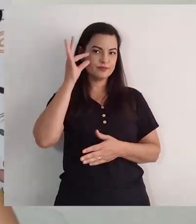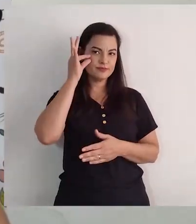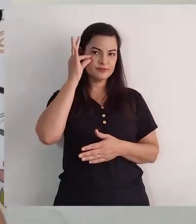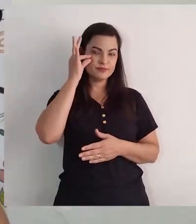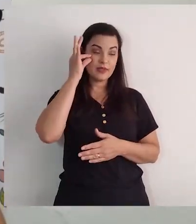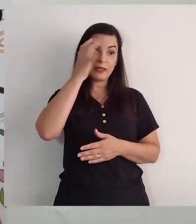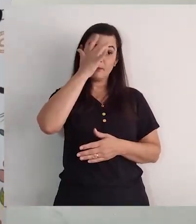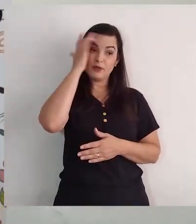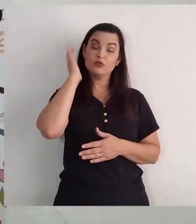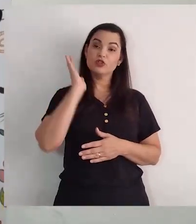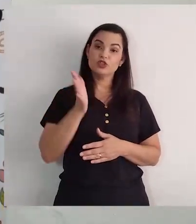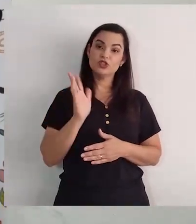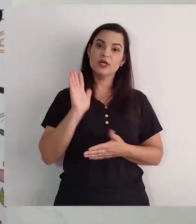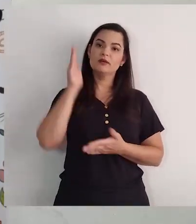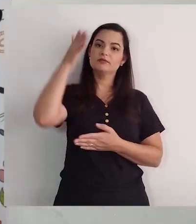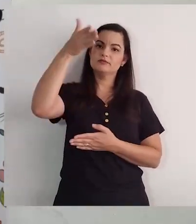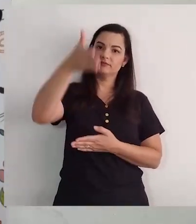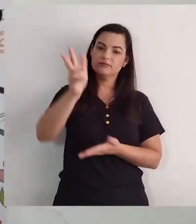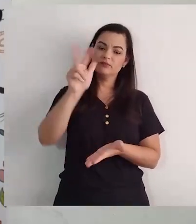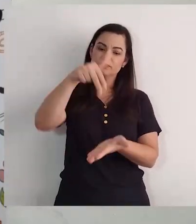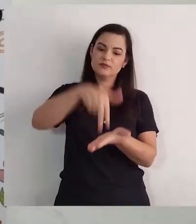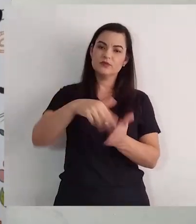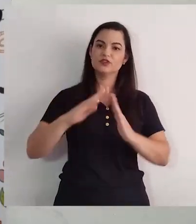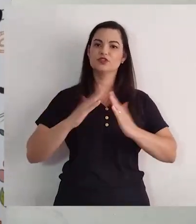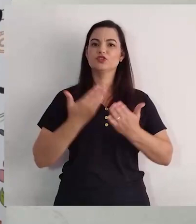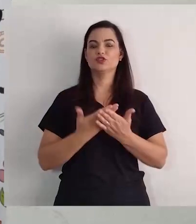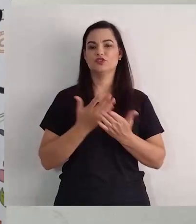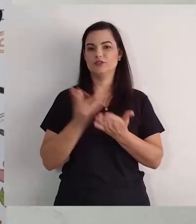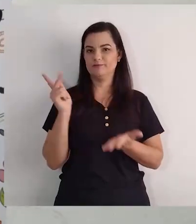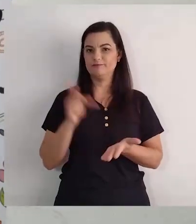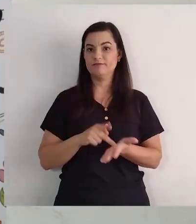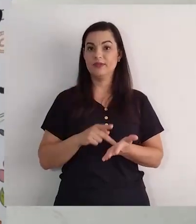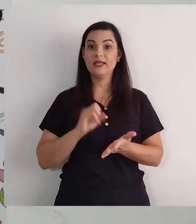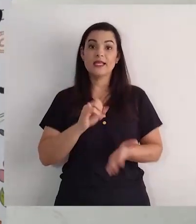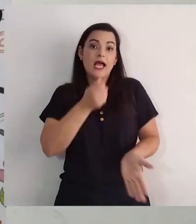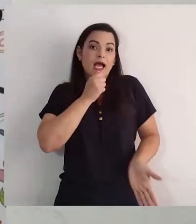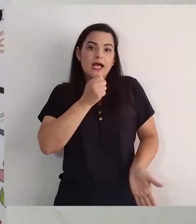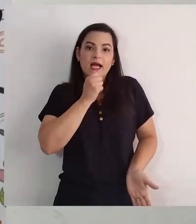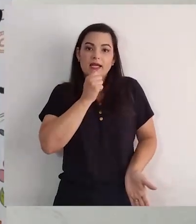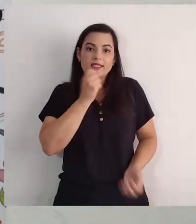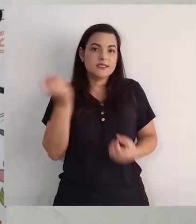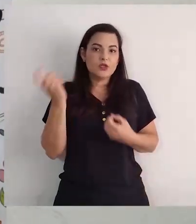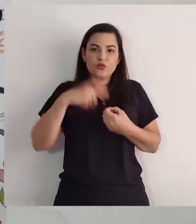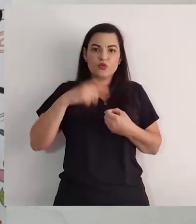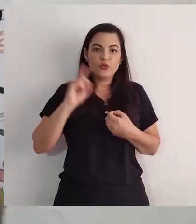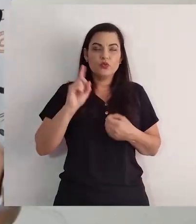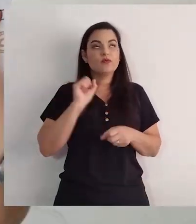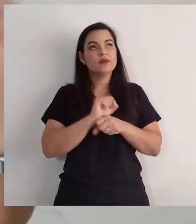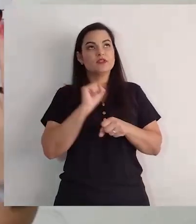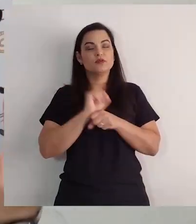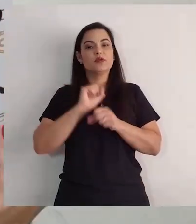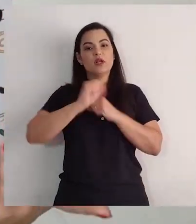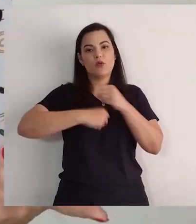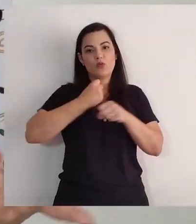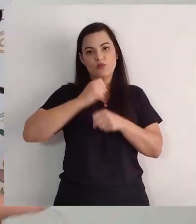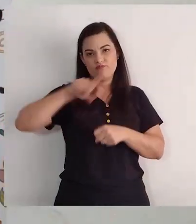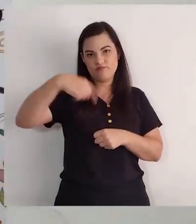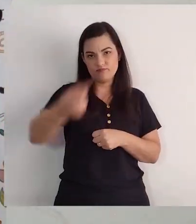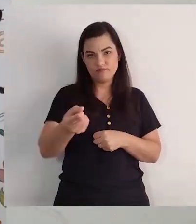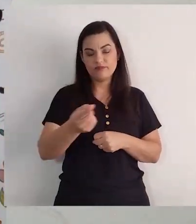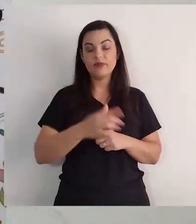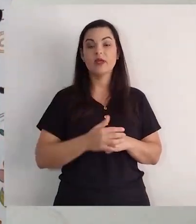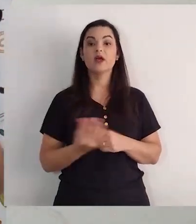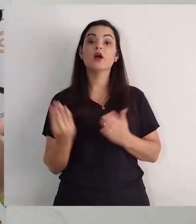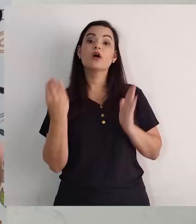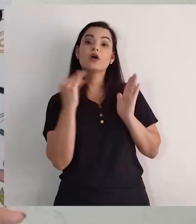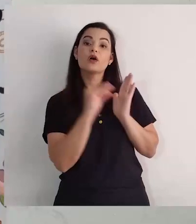aulas, para aqueles que já voltaram, né? Quem ainda não voltou agora, que vai esperar para retomar aí o